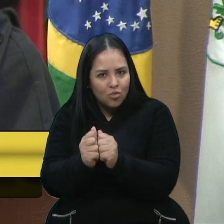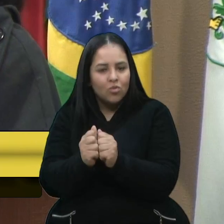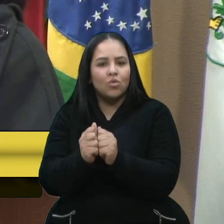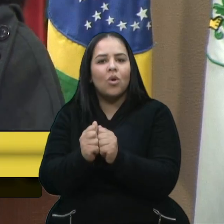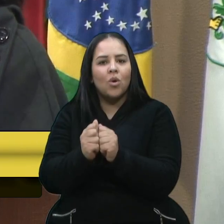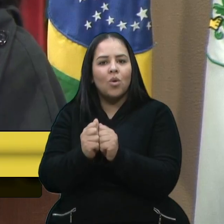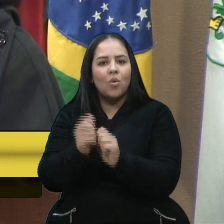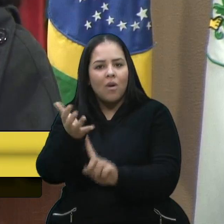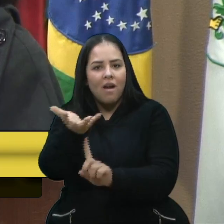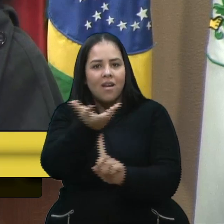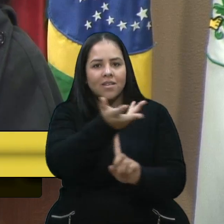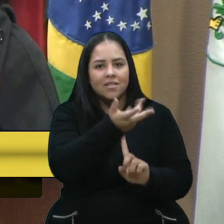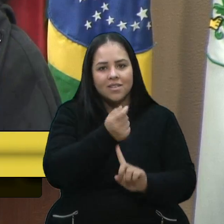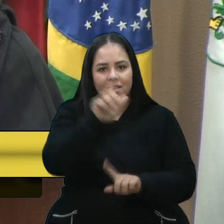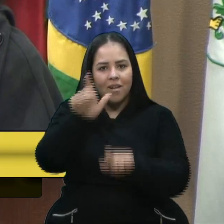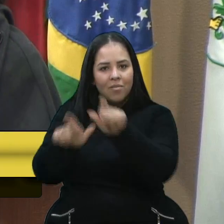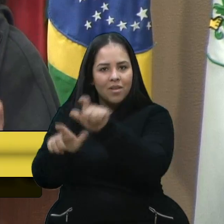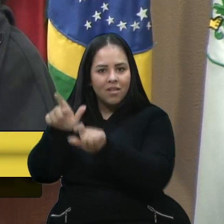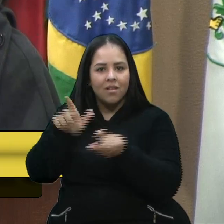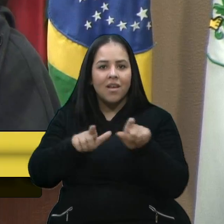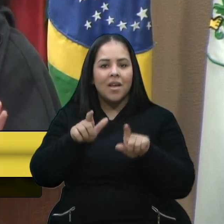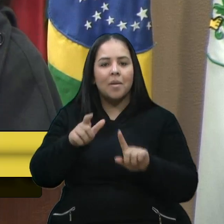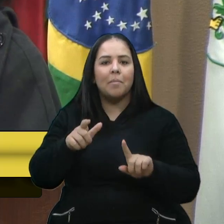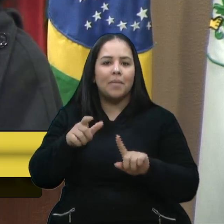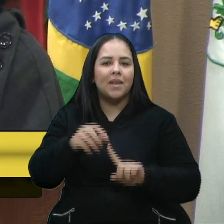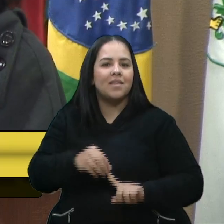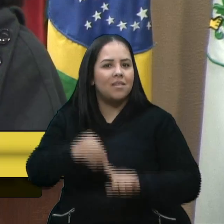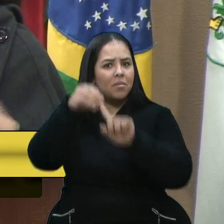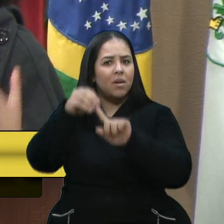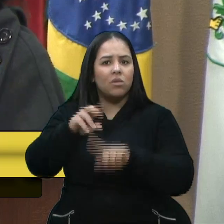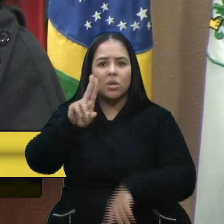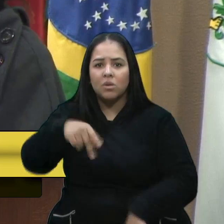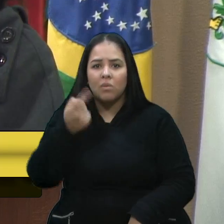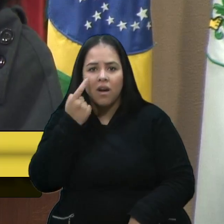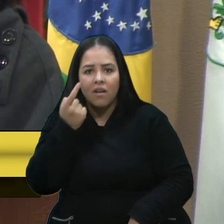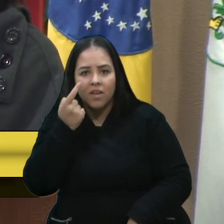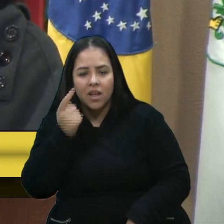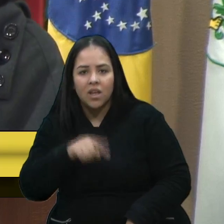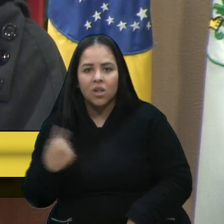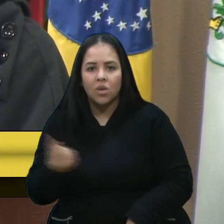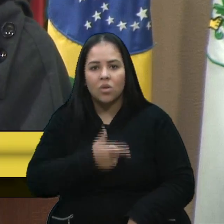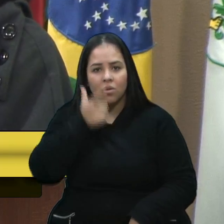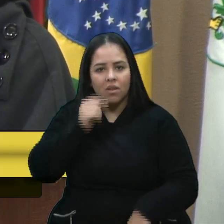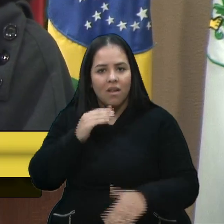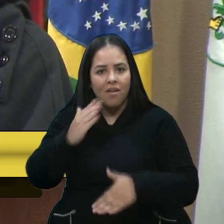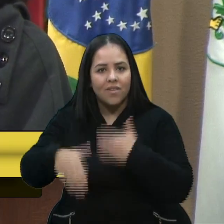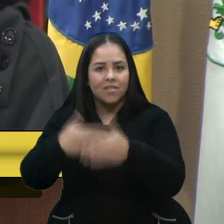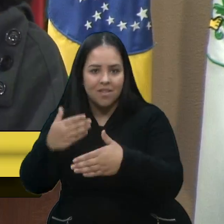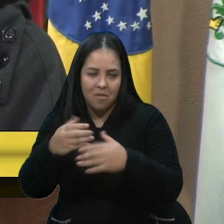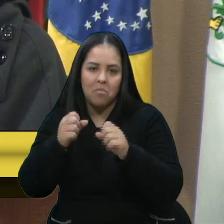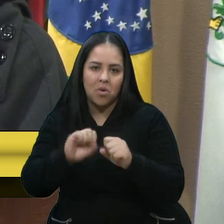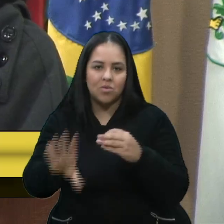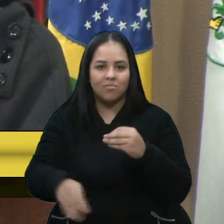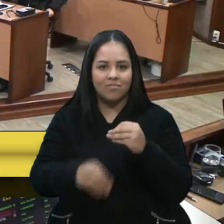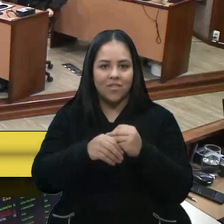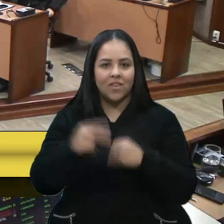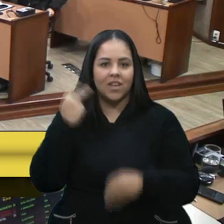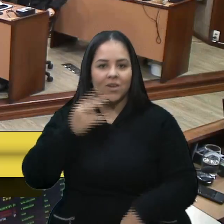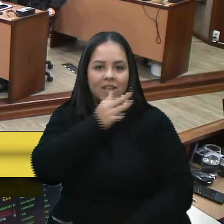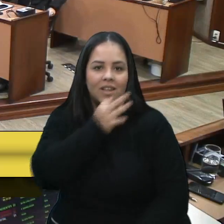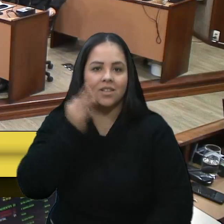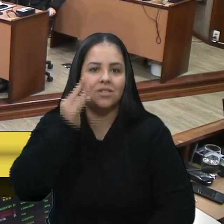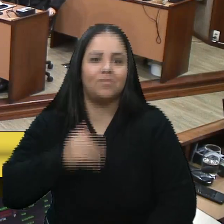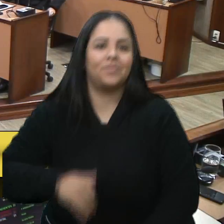artistas, principalmente estes que nunca são vistos, que nós vamos conseguir avançar. Sua parte, vereadora Tati.